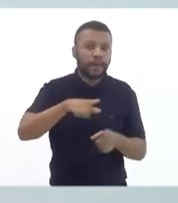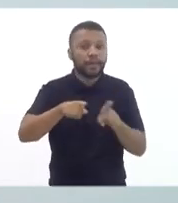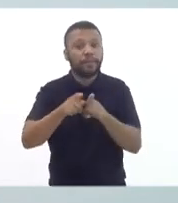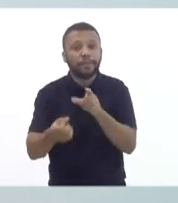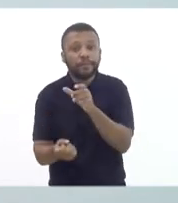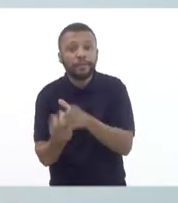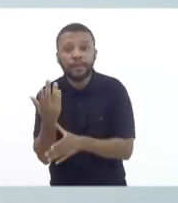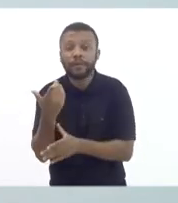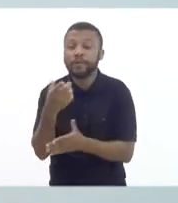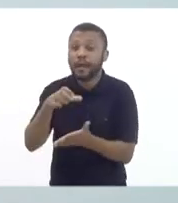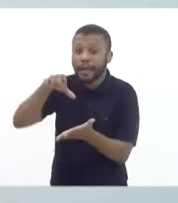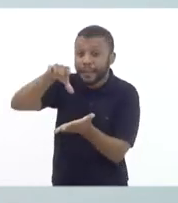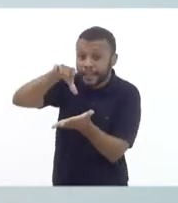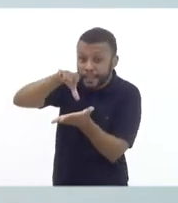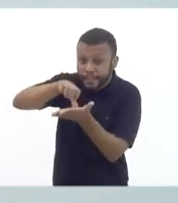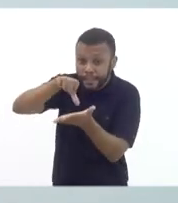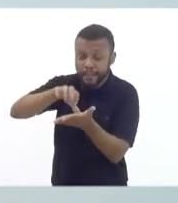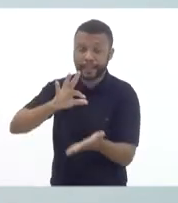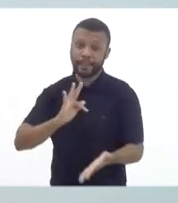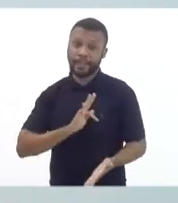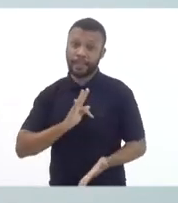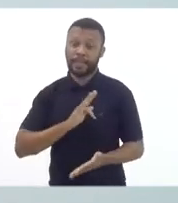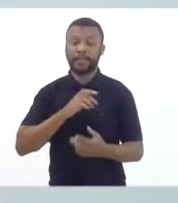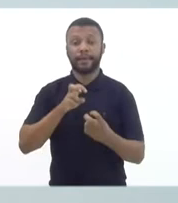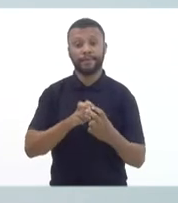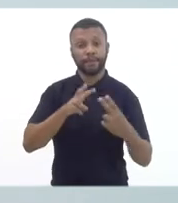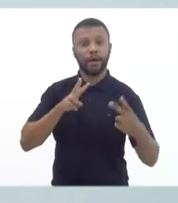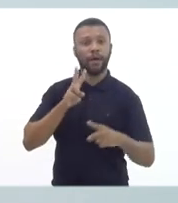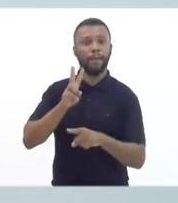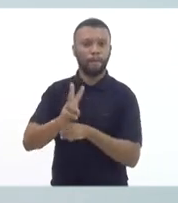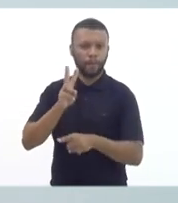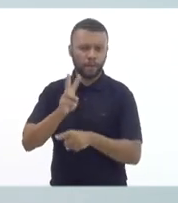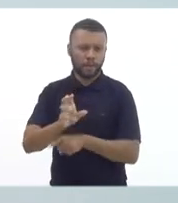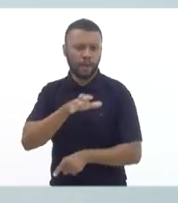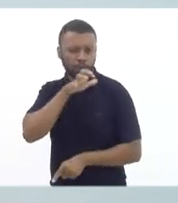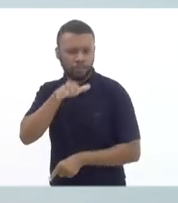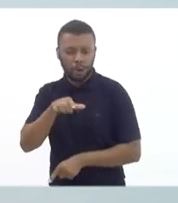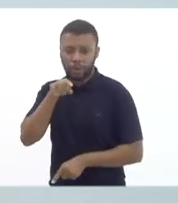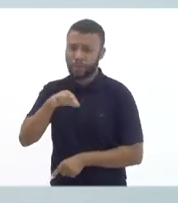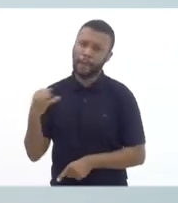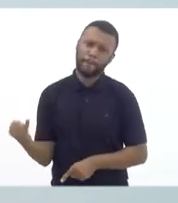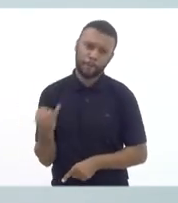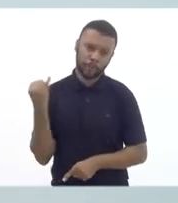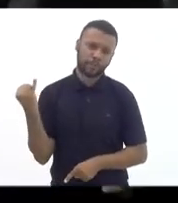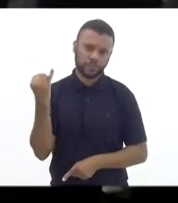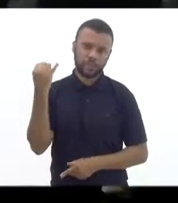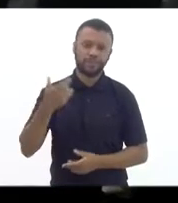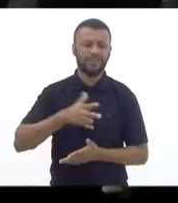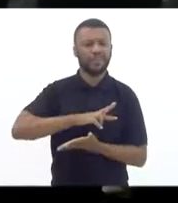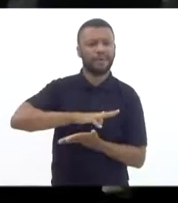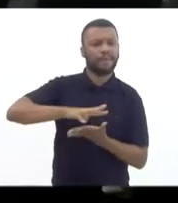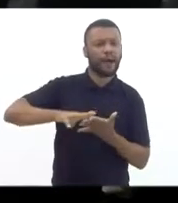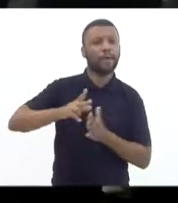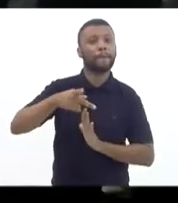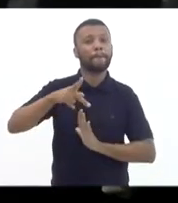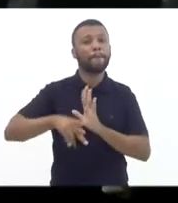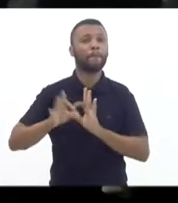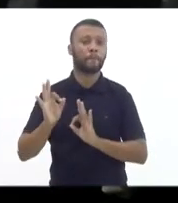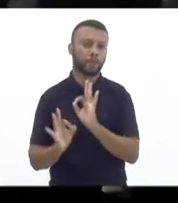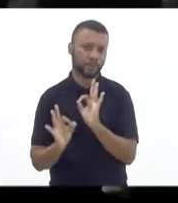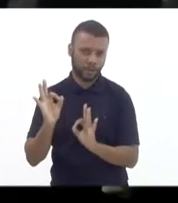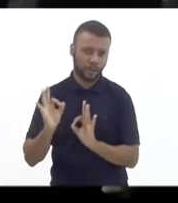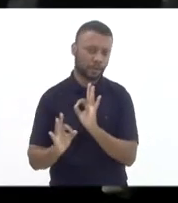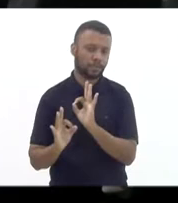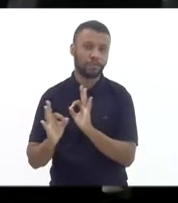da delegacia virtual de proteção animal, que eu acho que esse é um ponto importantíssimo, e diversos outros projetos